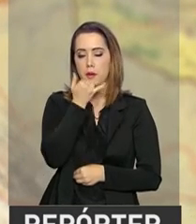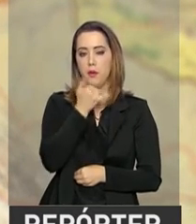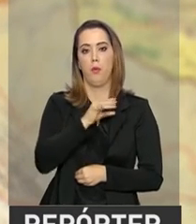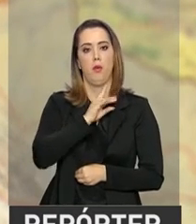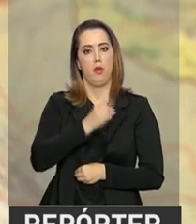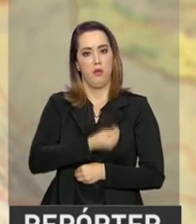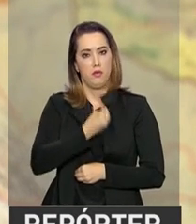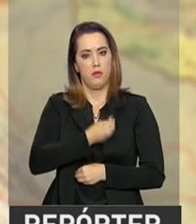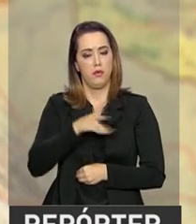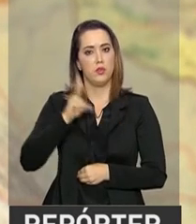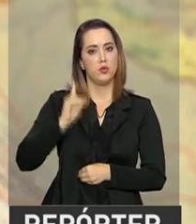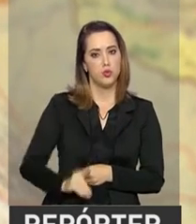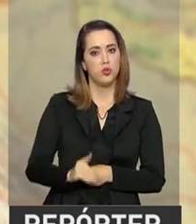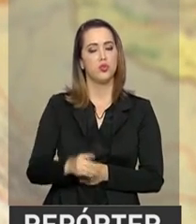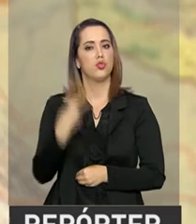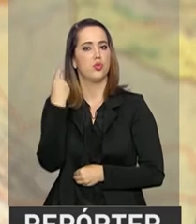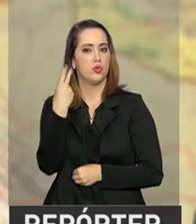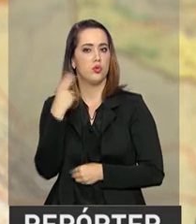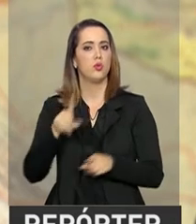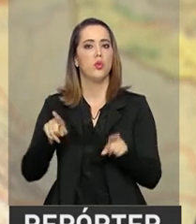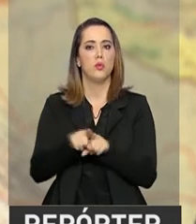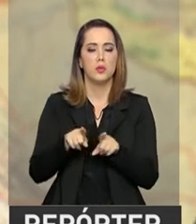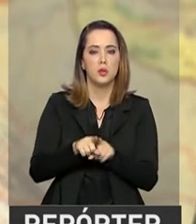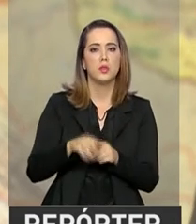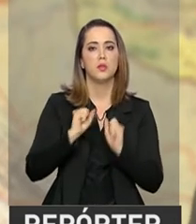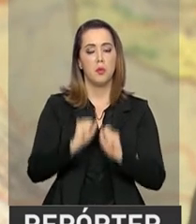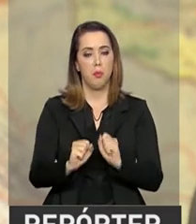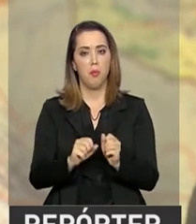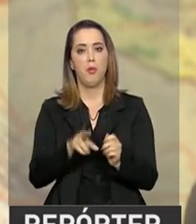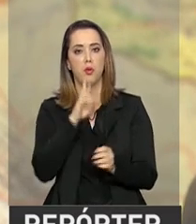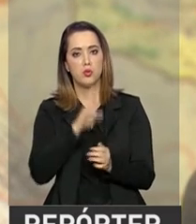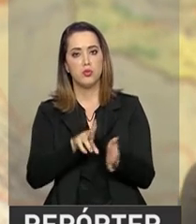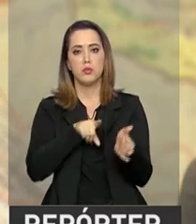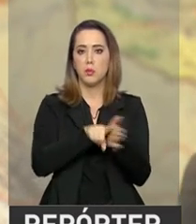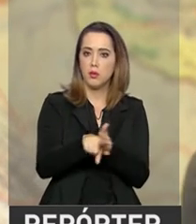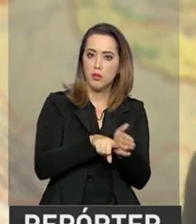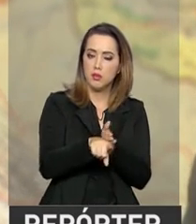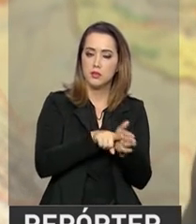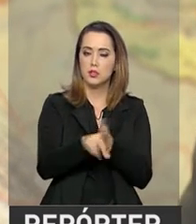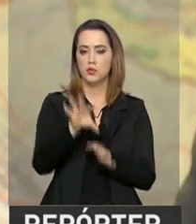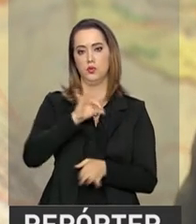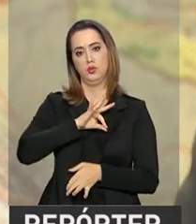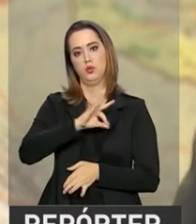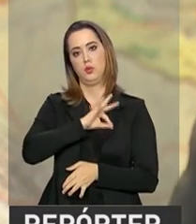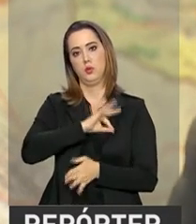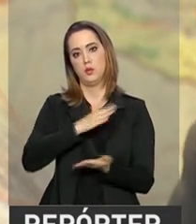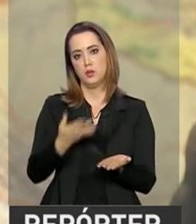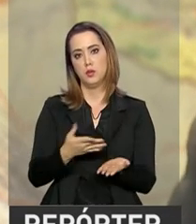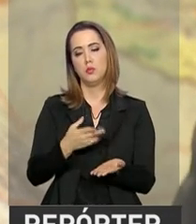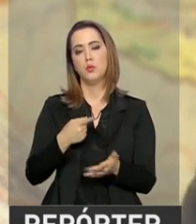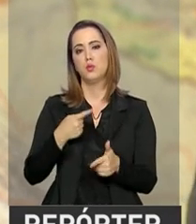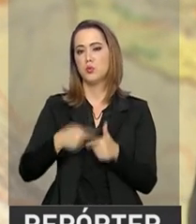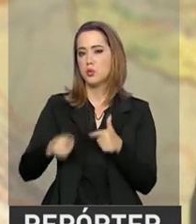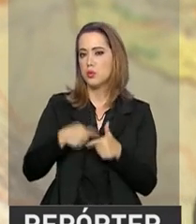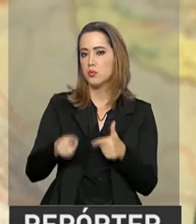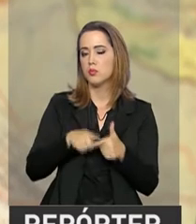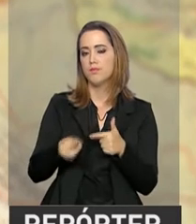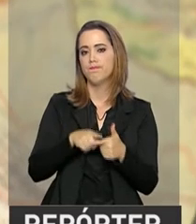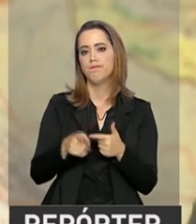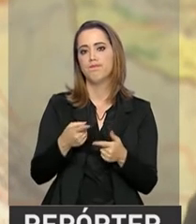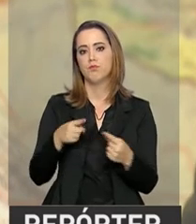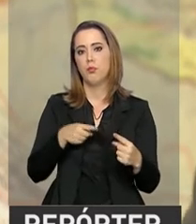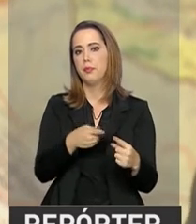entendam a pertinente eles poderão ainda colaborar com as autoridades na investigação dos crimes cometidos